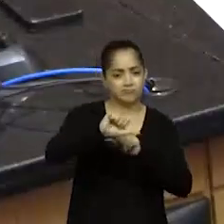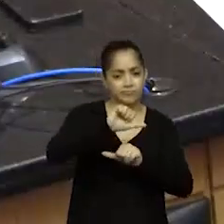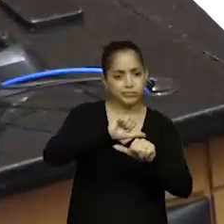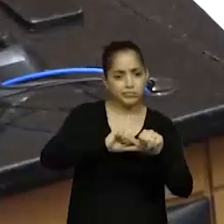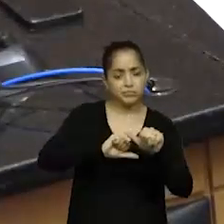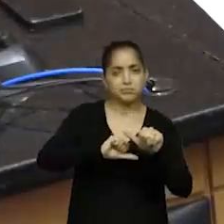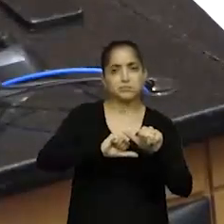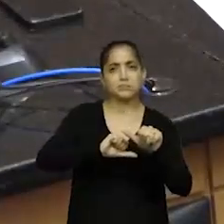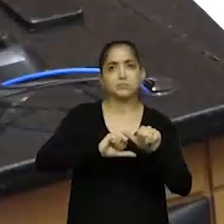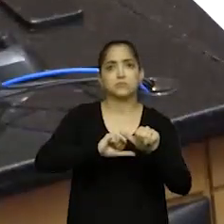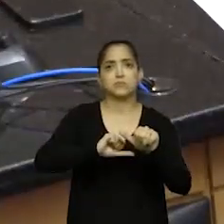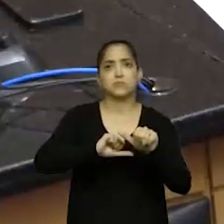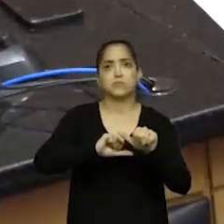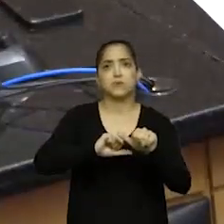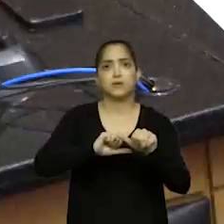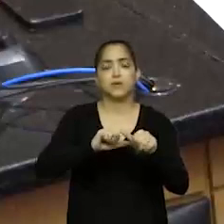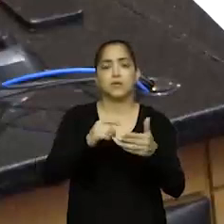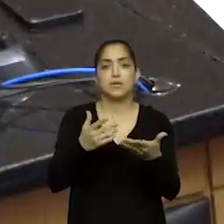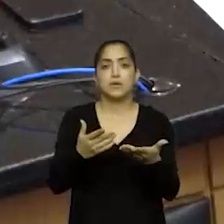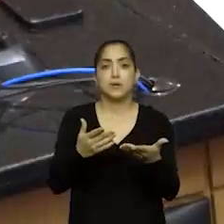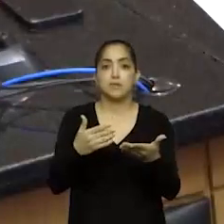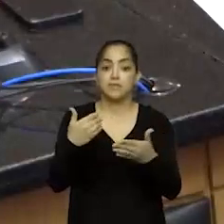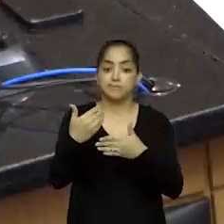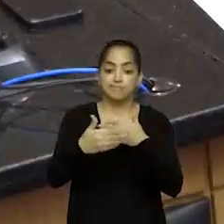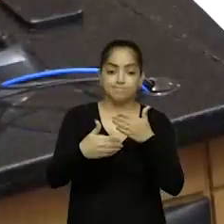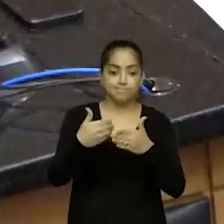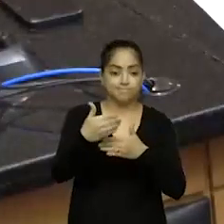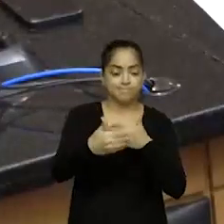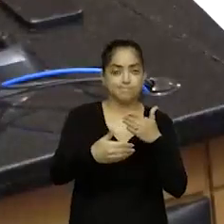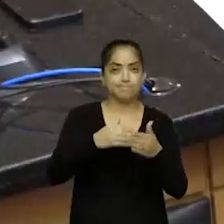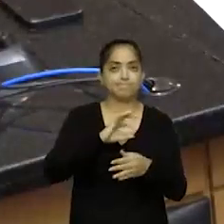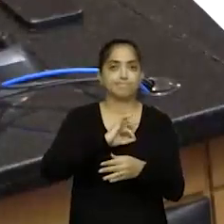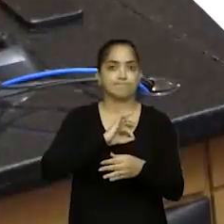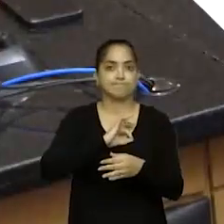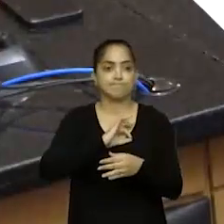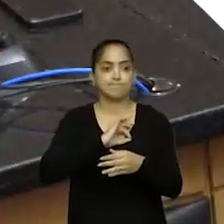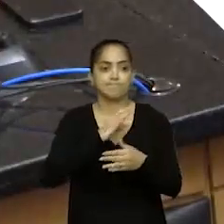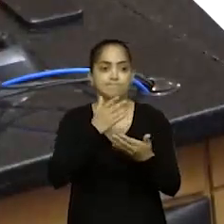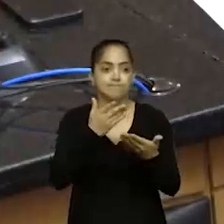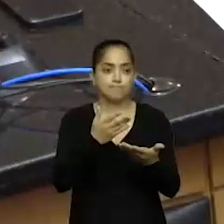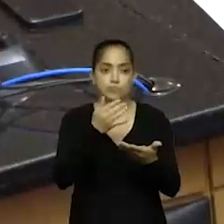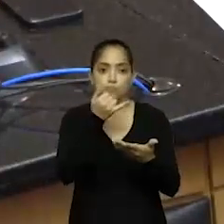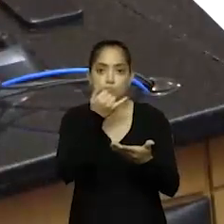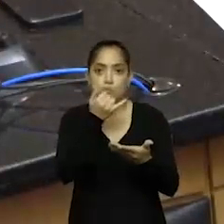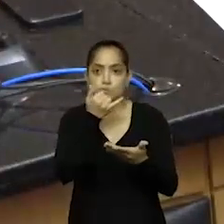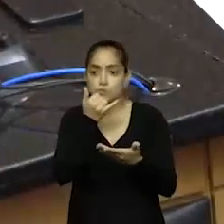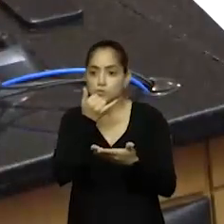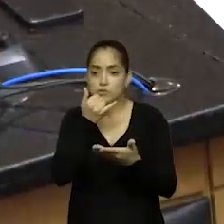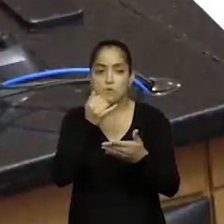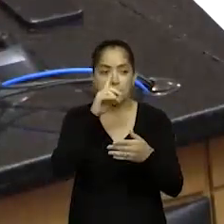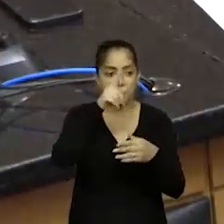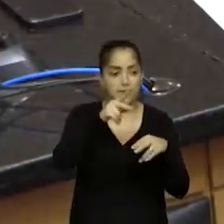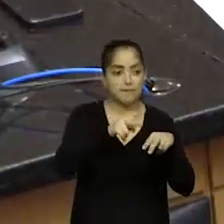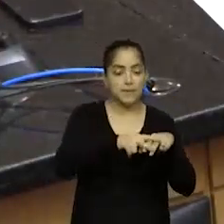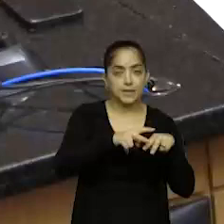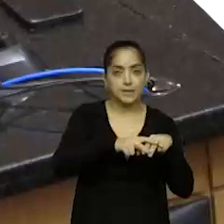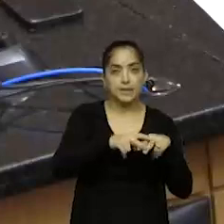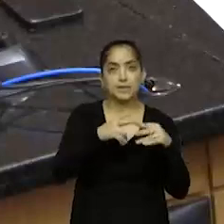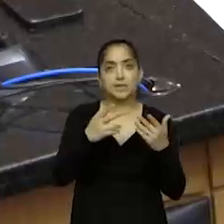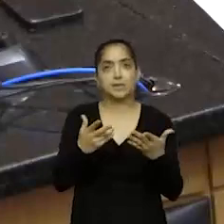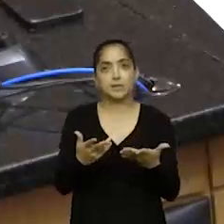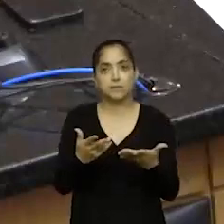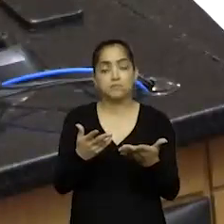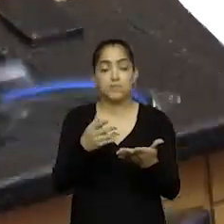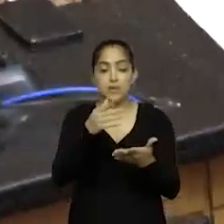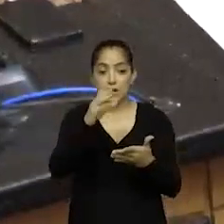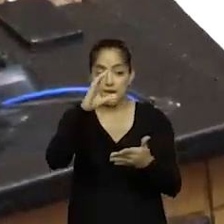revés. Vai chegar um dia em que a polícia terá que pedir desculpas por prender, que o cidadão de